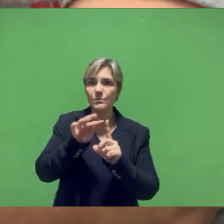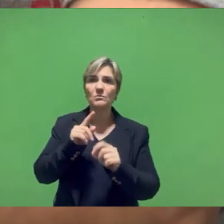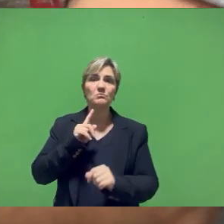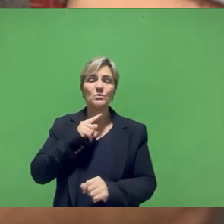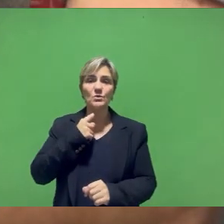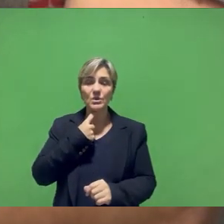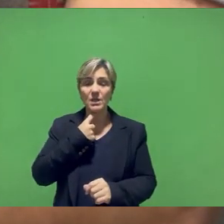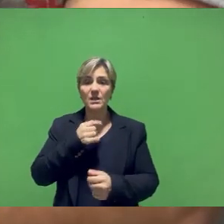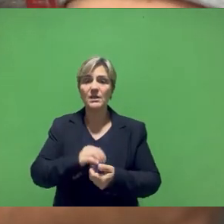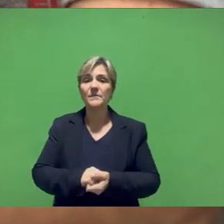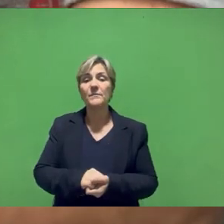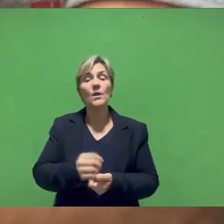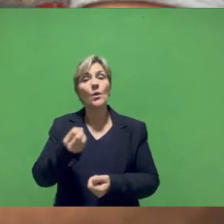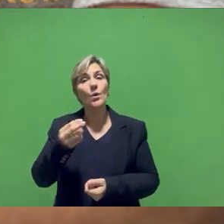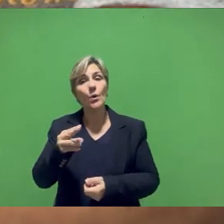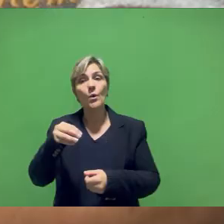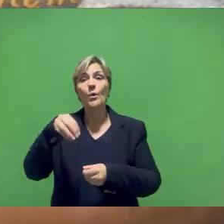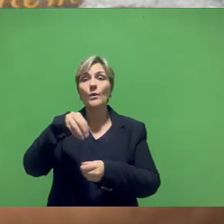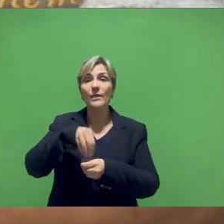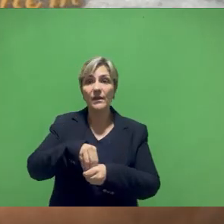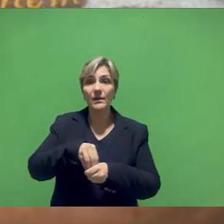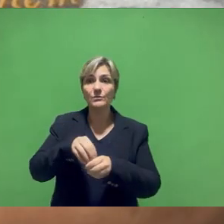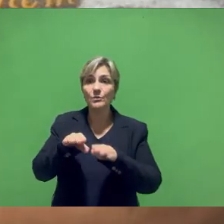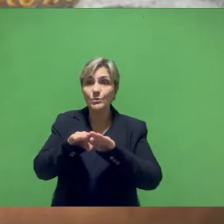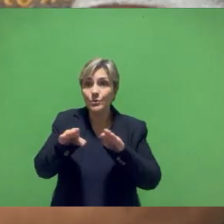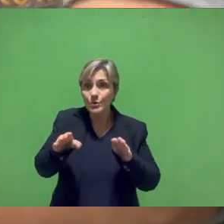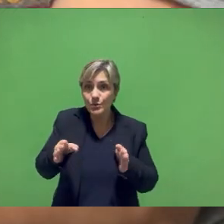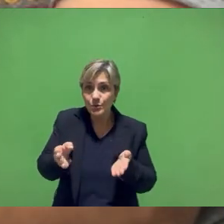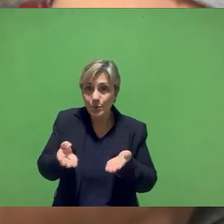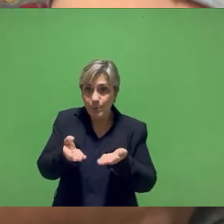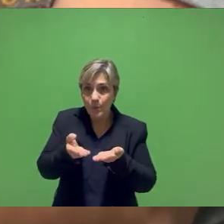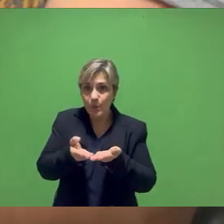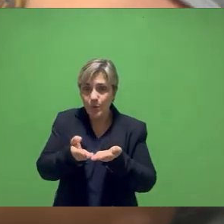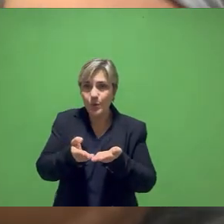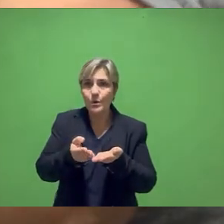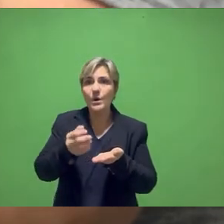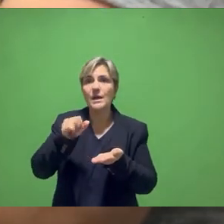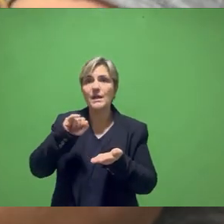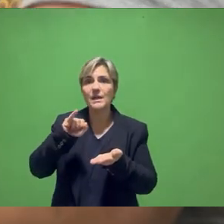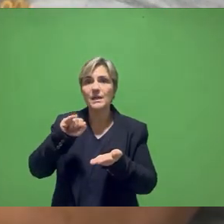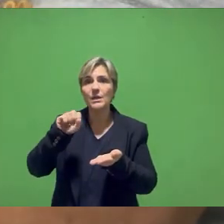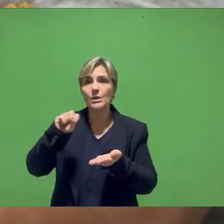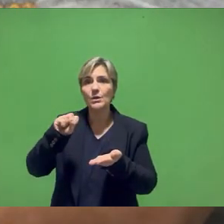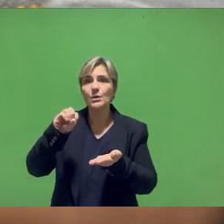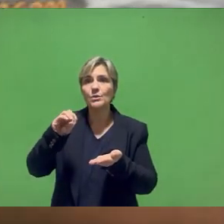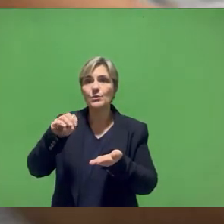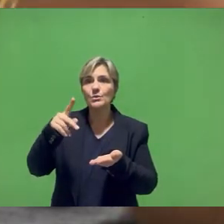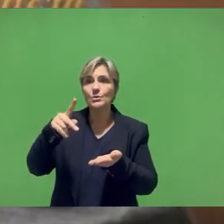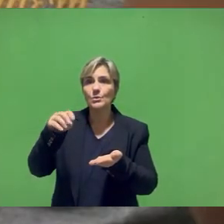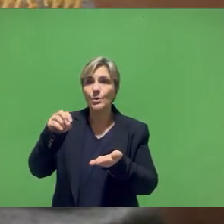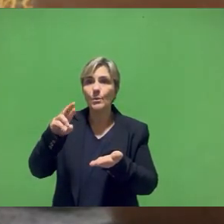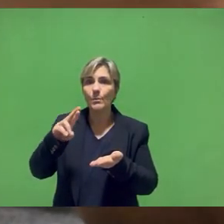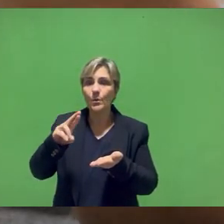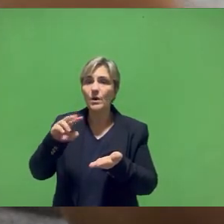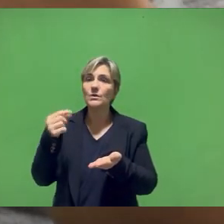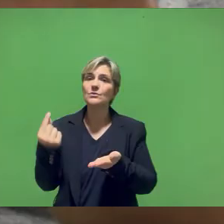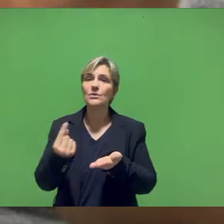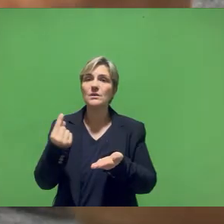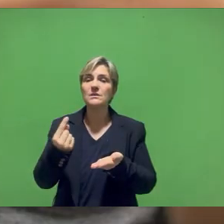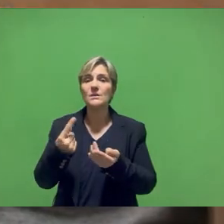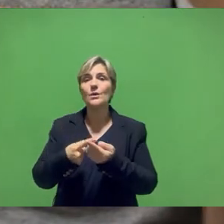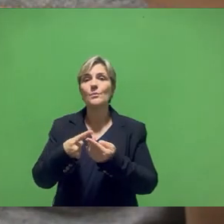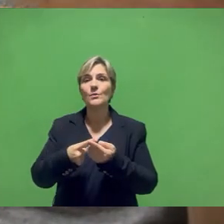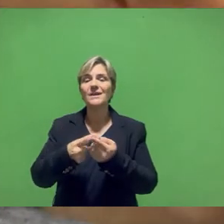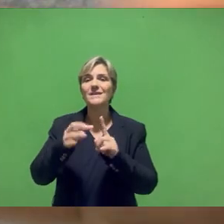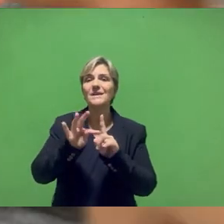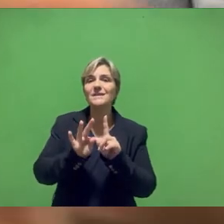poeira. Ou dentro do isopor, ela sozinha, fora da geladeira, na gaveta também, porque se subir a